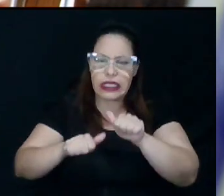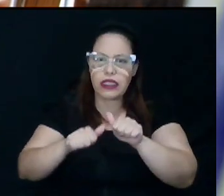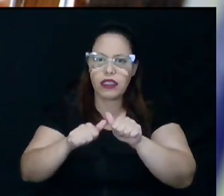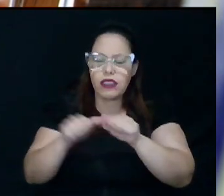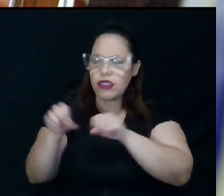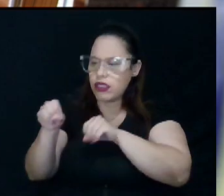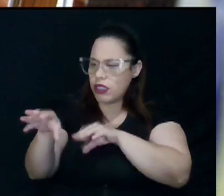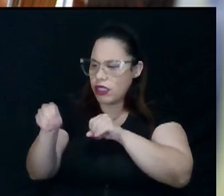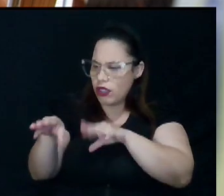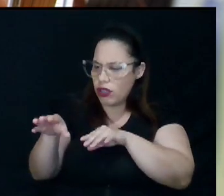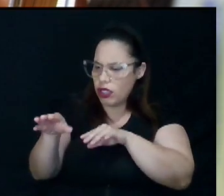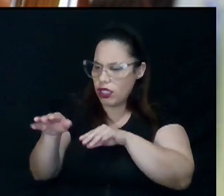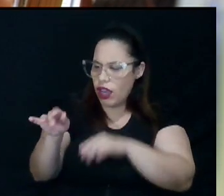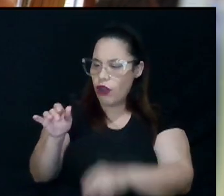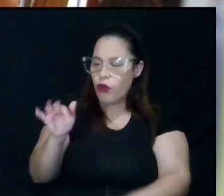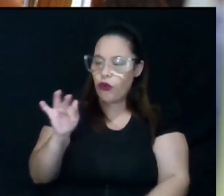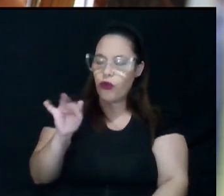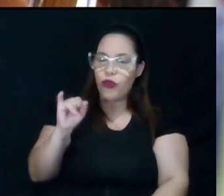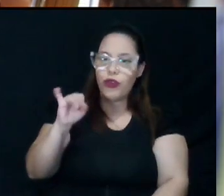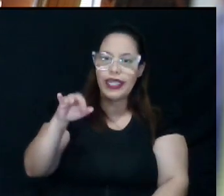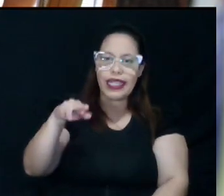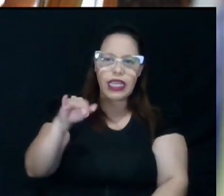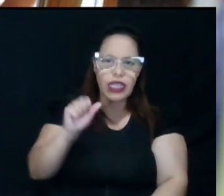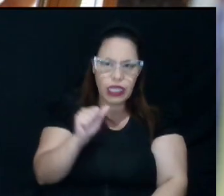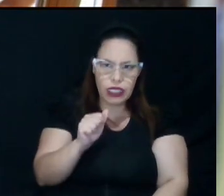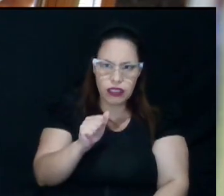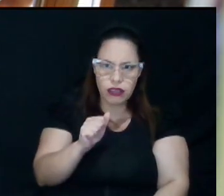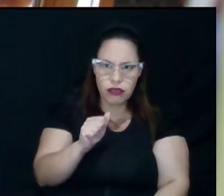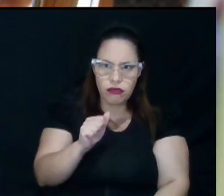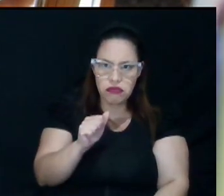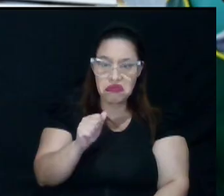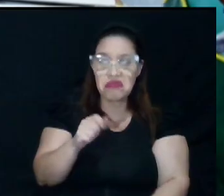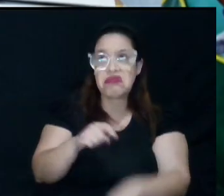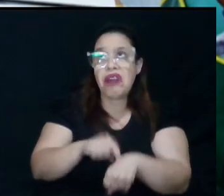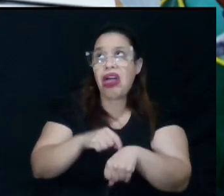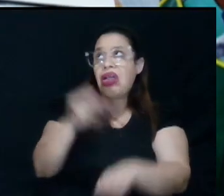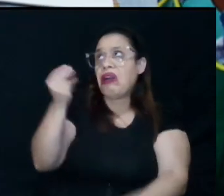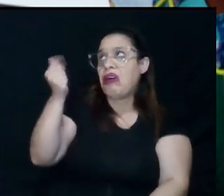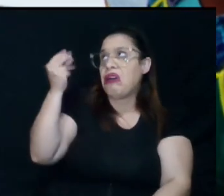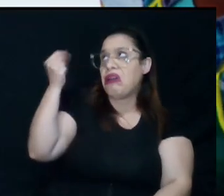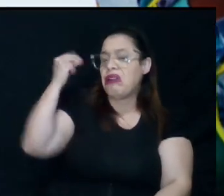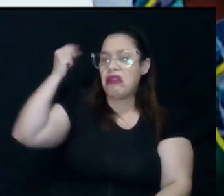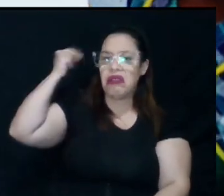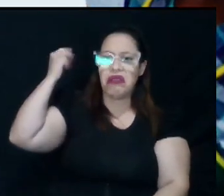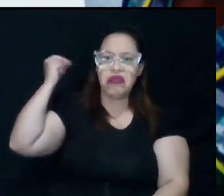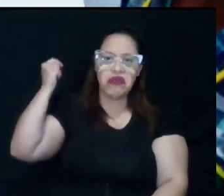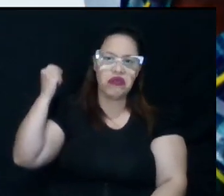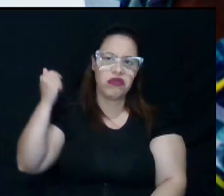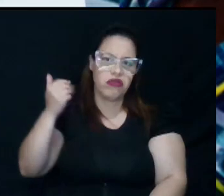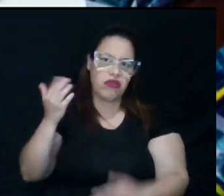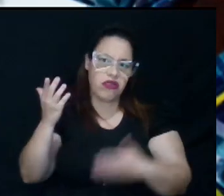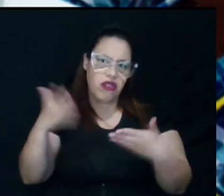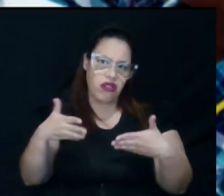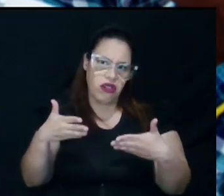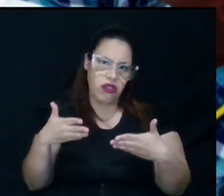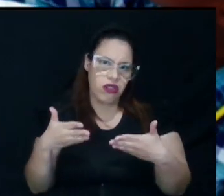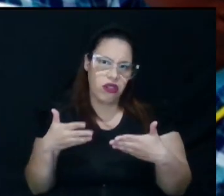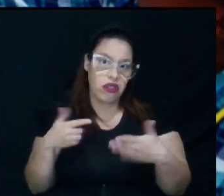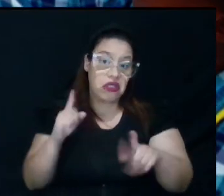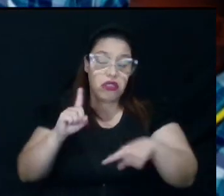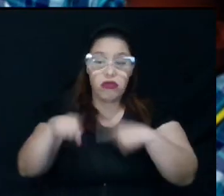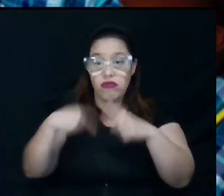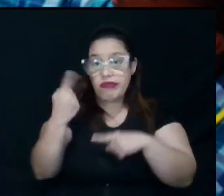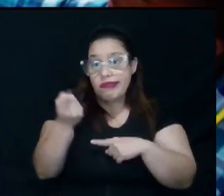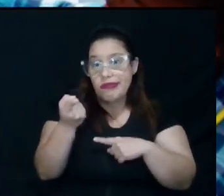física. No meu tempo era de um jeito, eu imagino que hoje talvez seja de outro jeito. Mudou muito